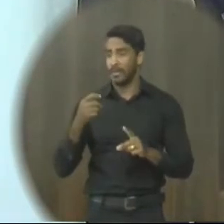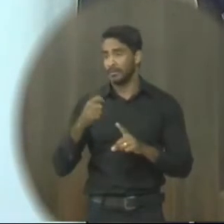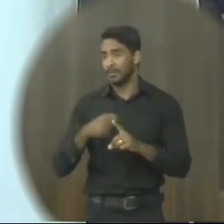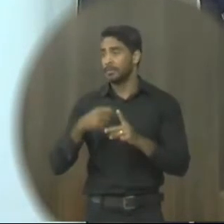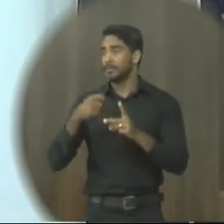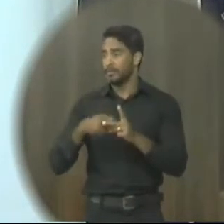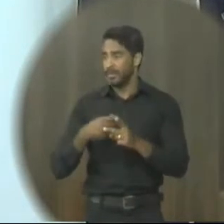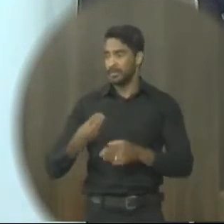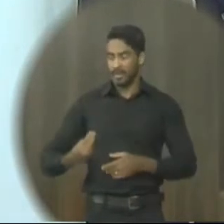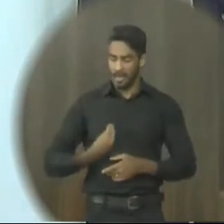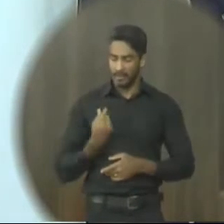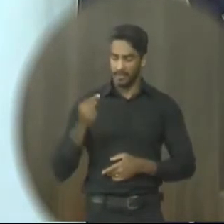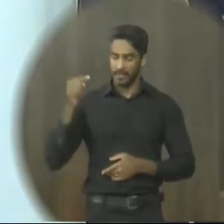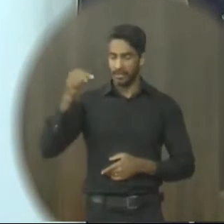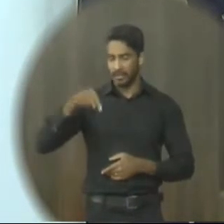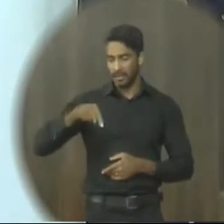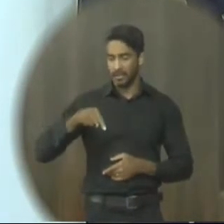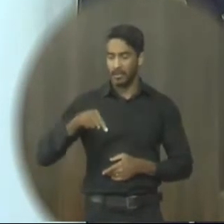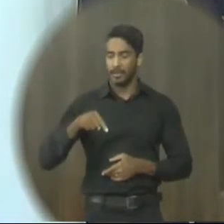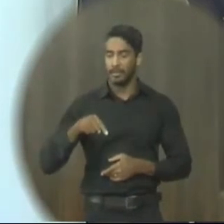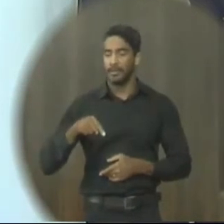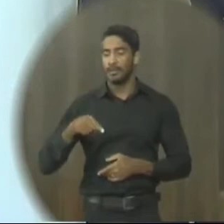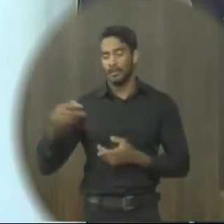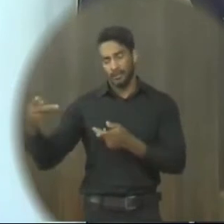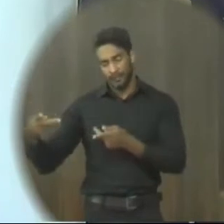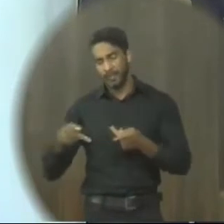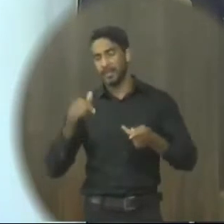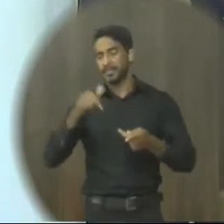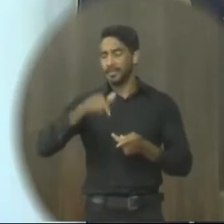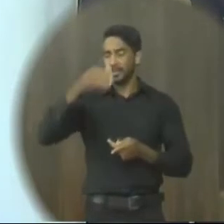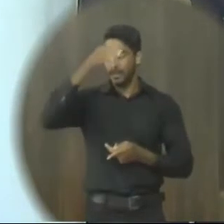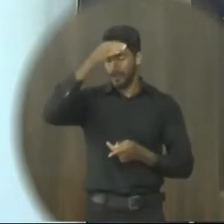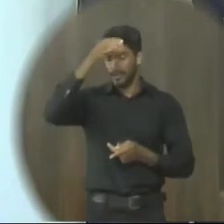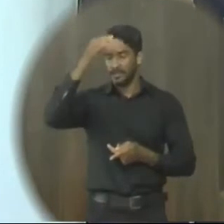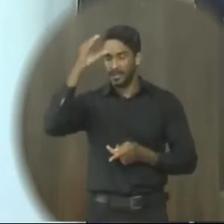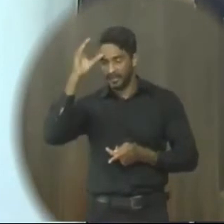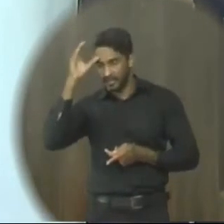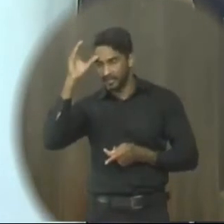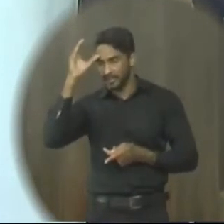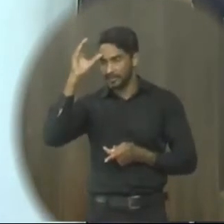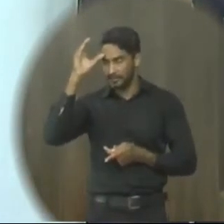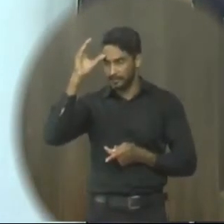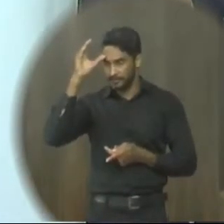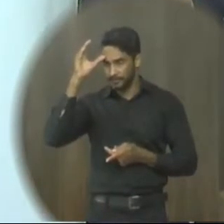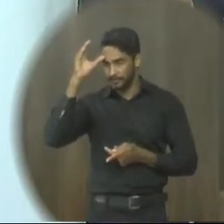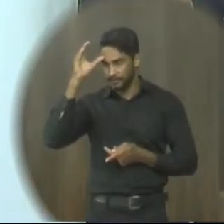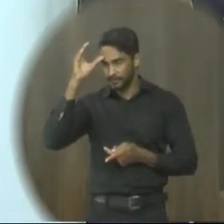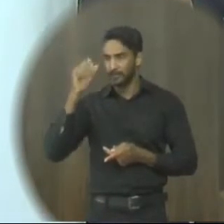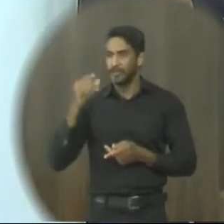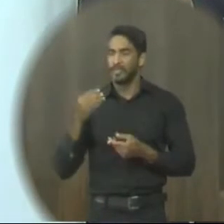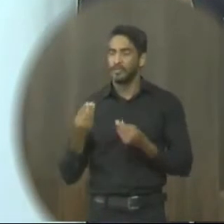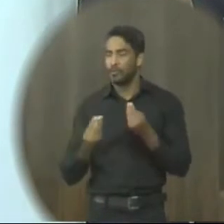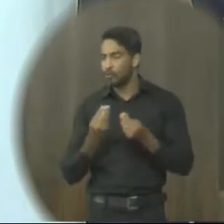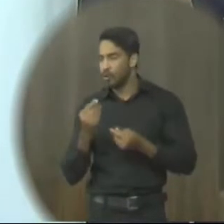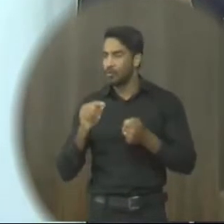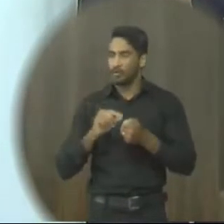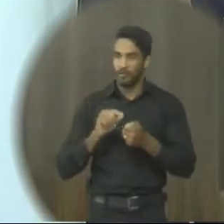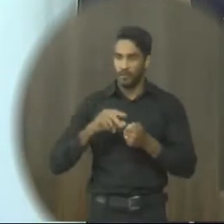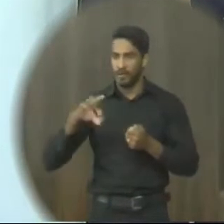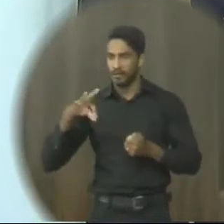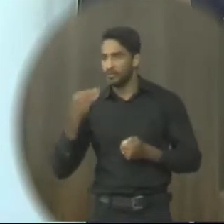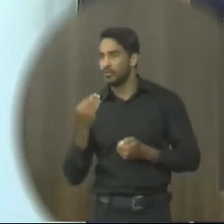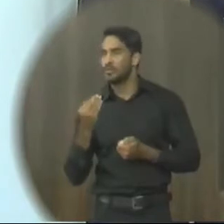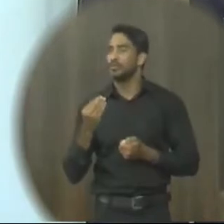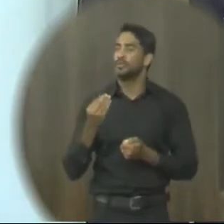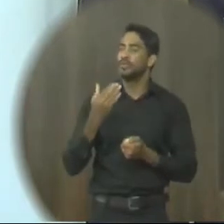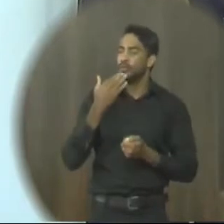a presença sua aqui, Ailson, viesse a essa casa, para que a gente vê como é que foi feito todos os pedidos, como é que